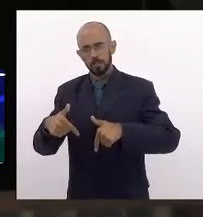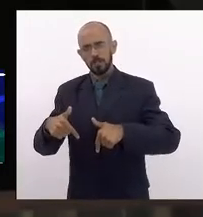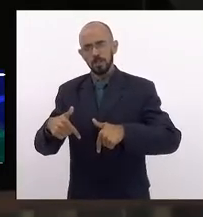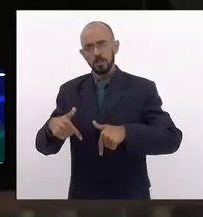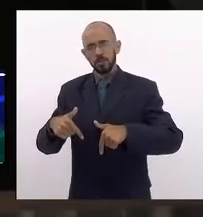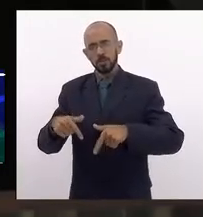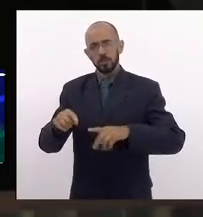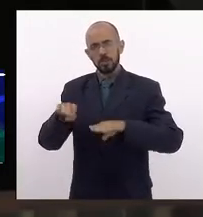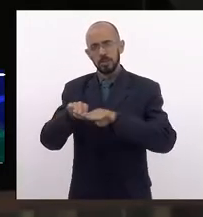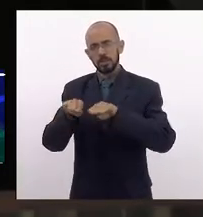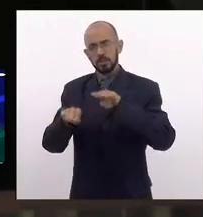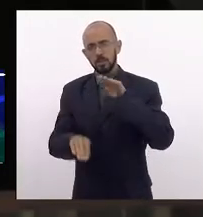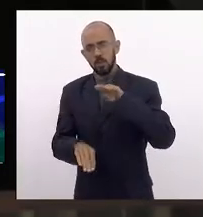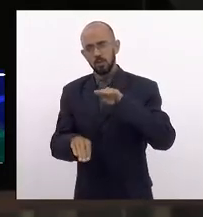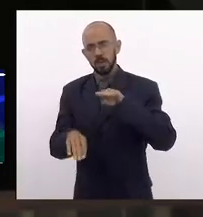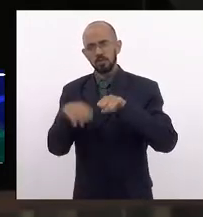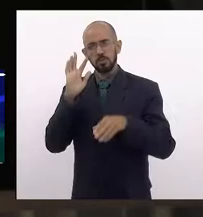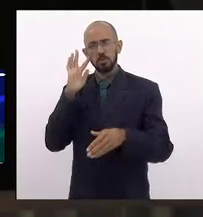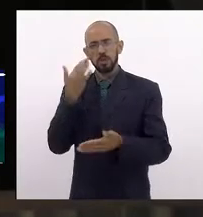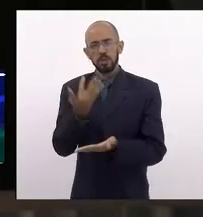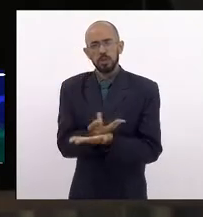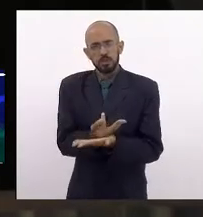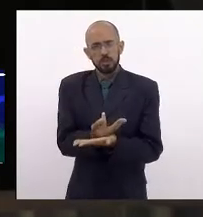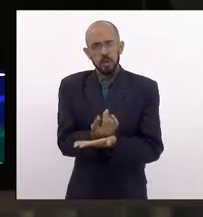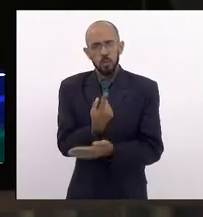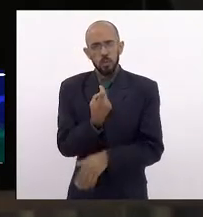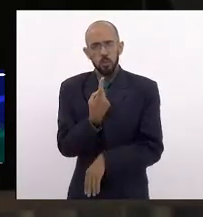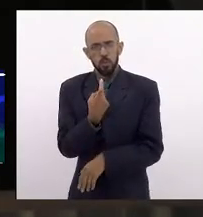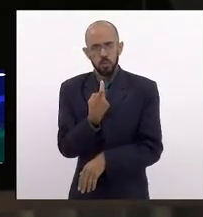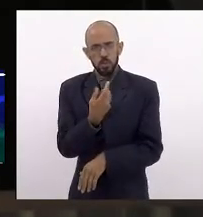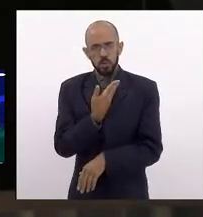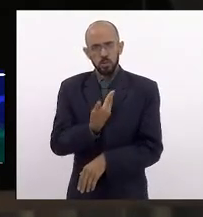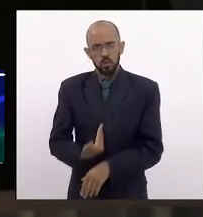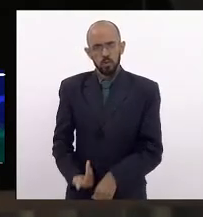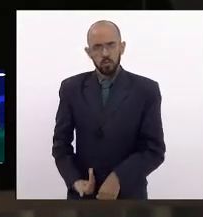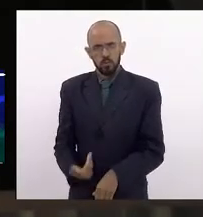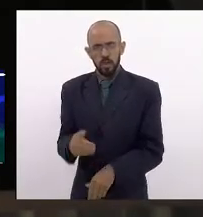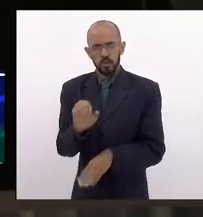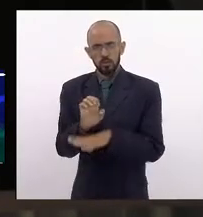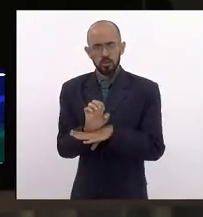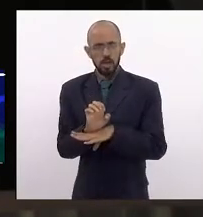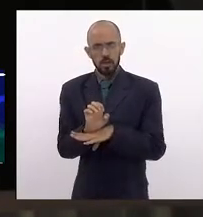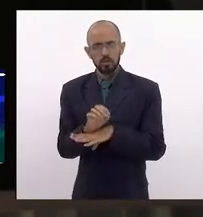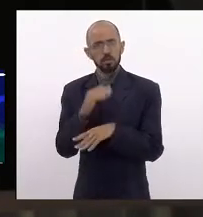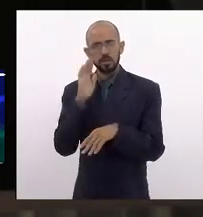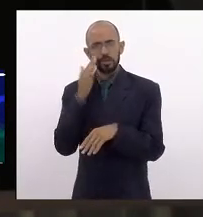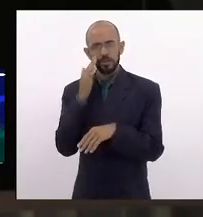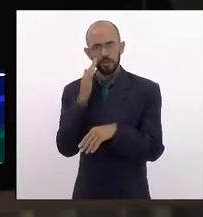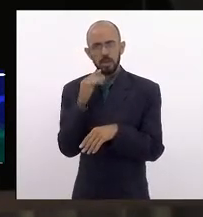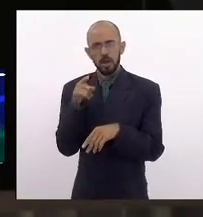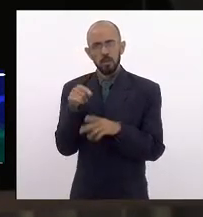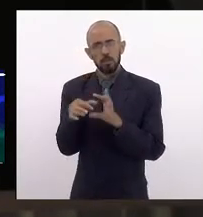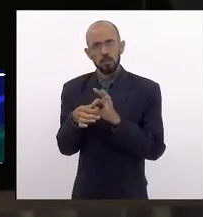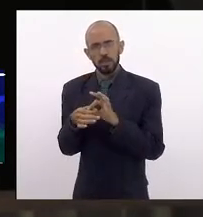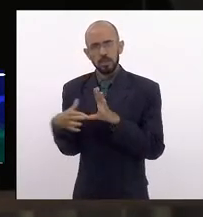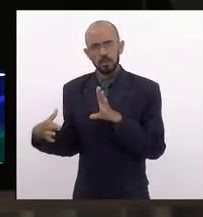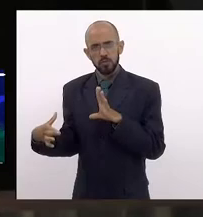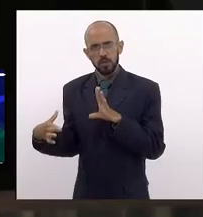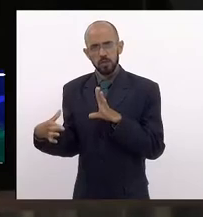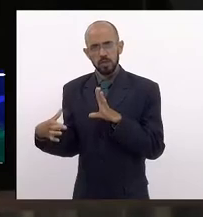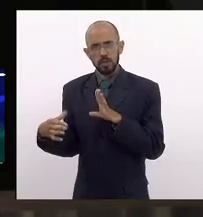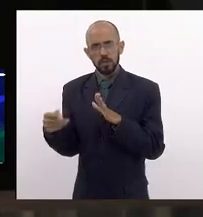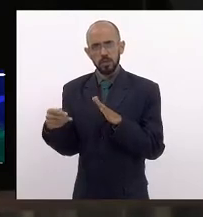desigualdade uma decisão única do Governo do Estado que entendeu por uma desvinculação